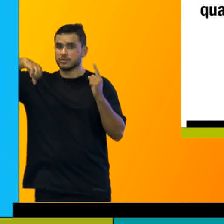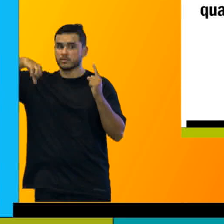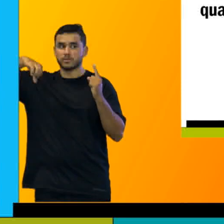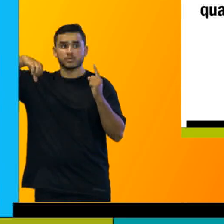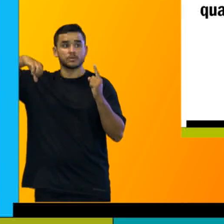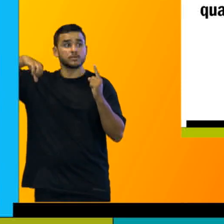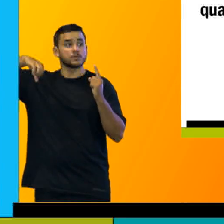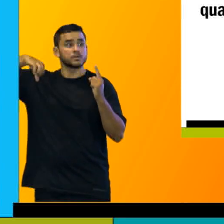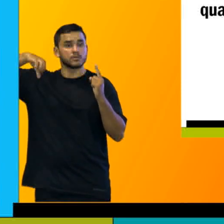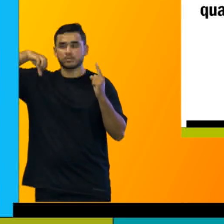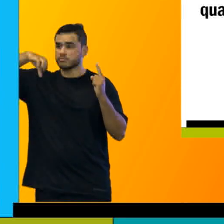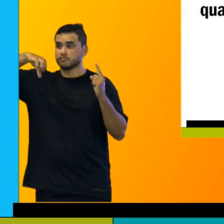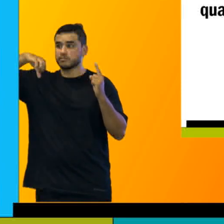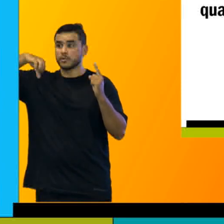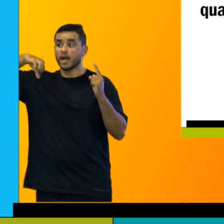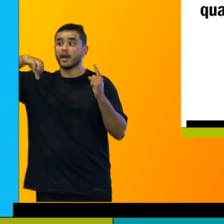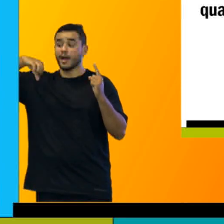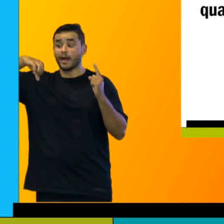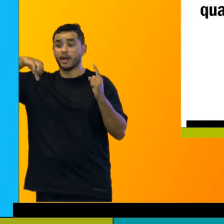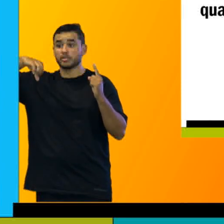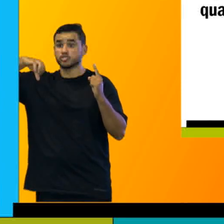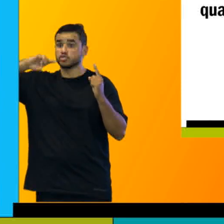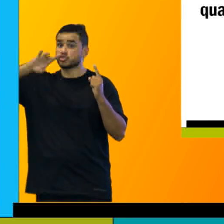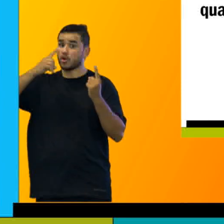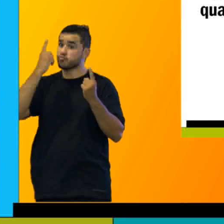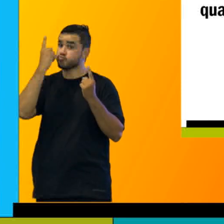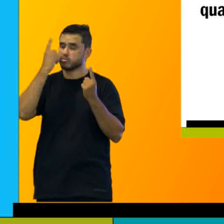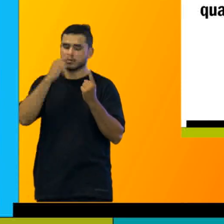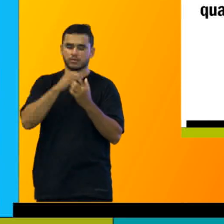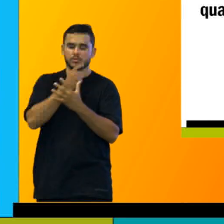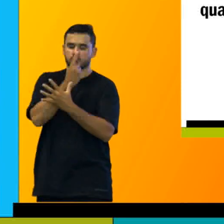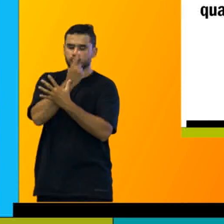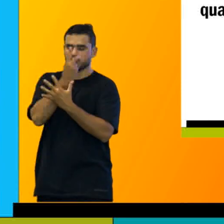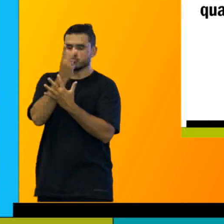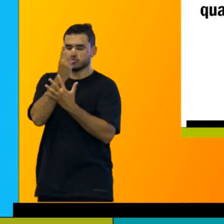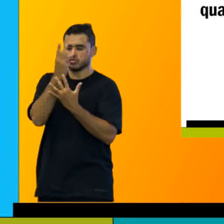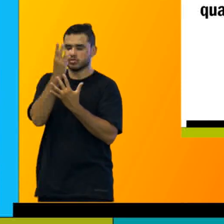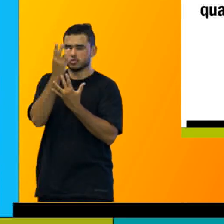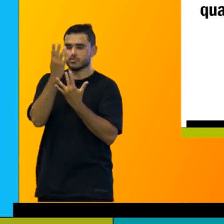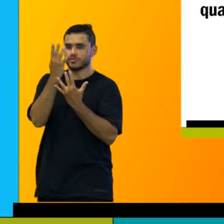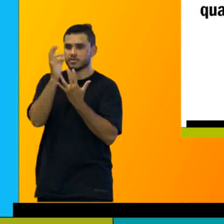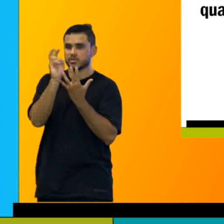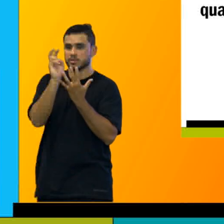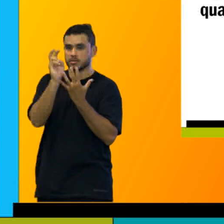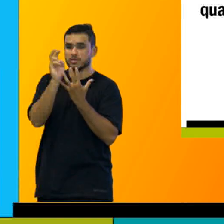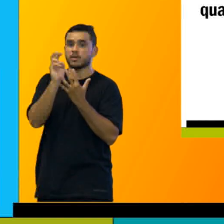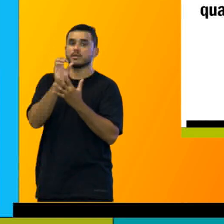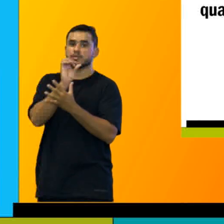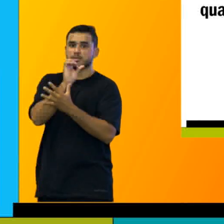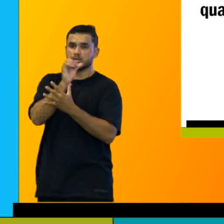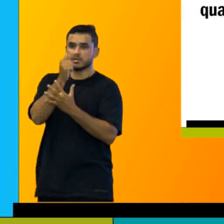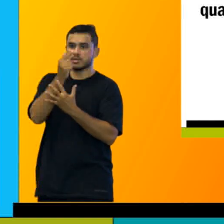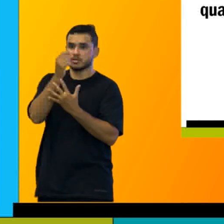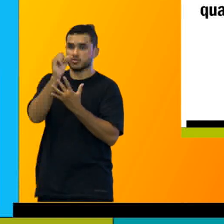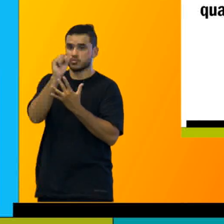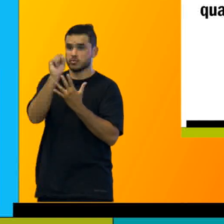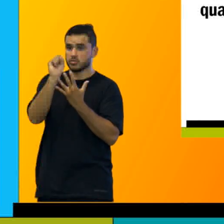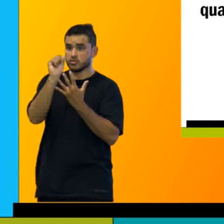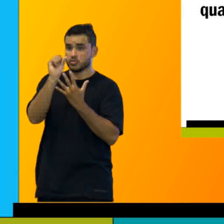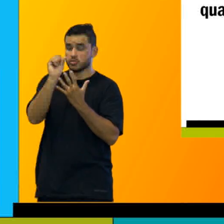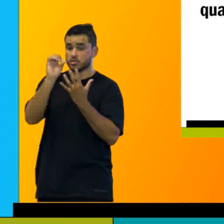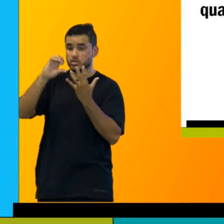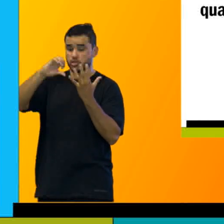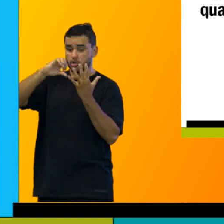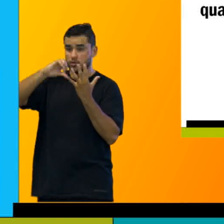um algarismo ou não? Não. Depois do 9 vai começar o primeiro número